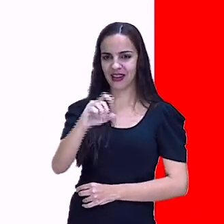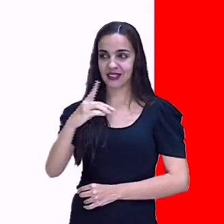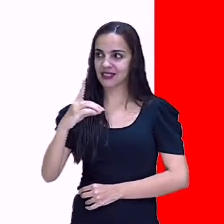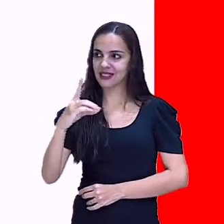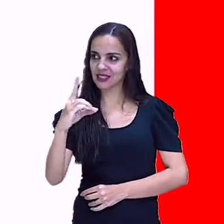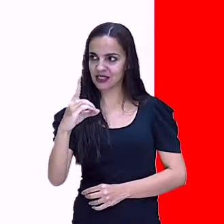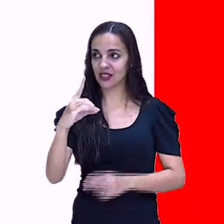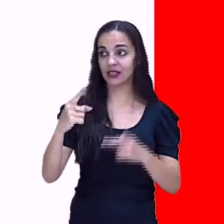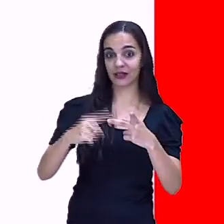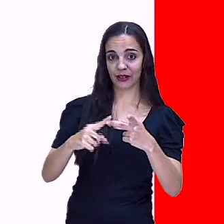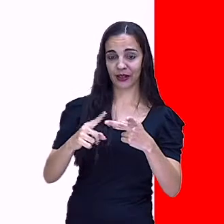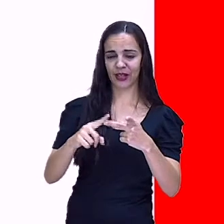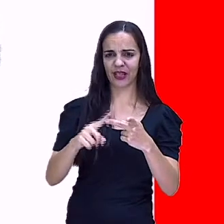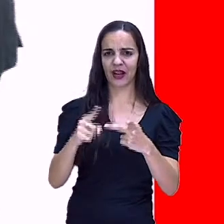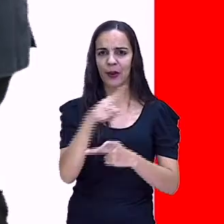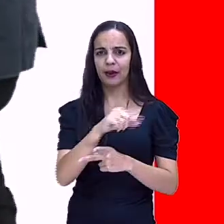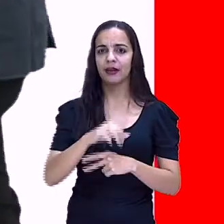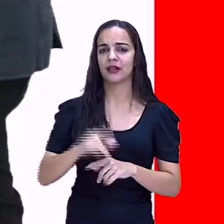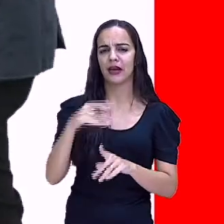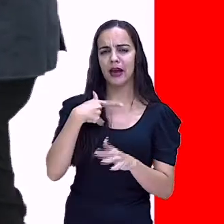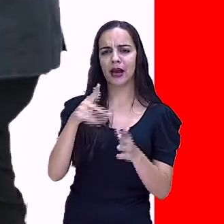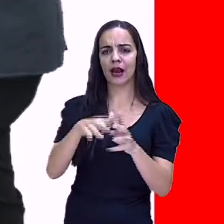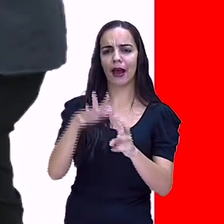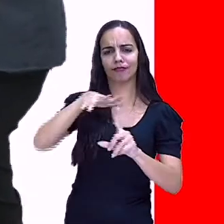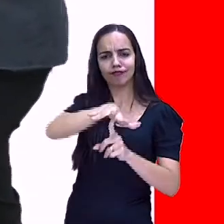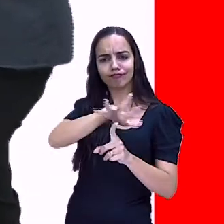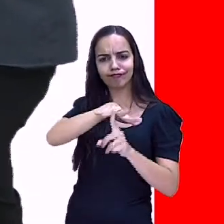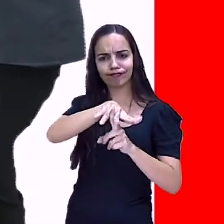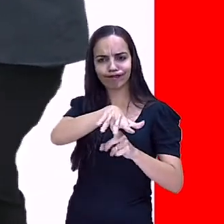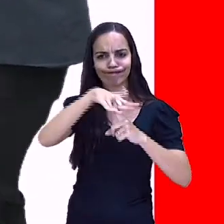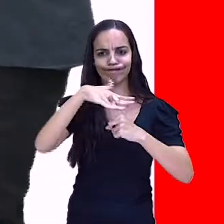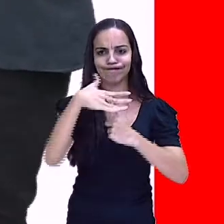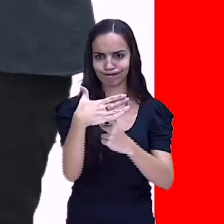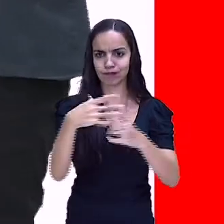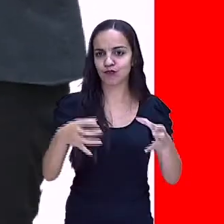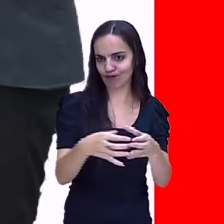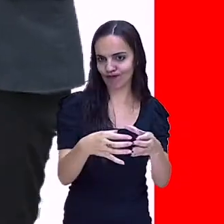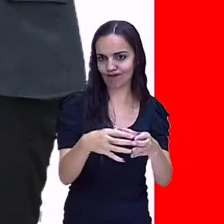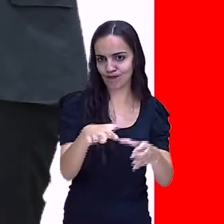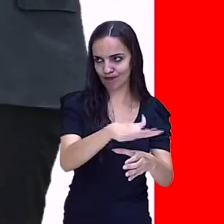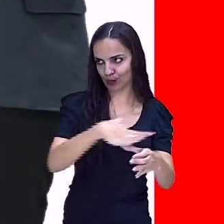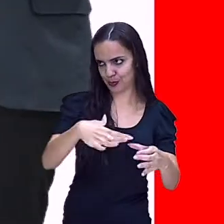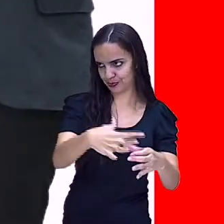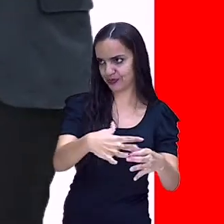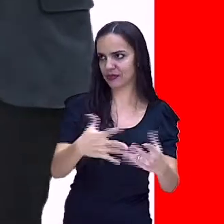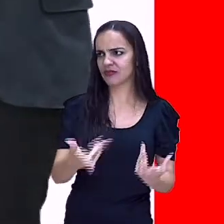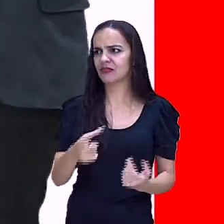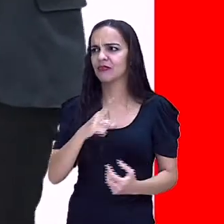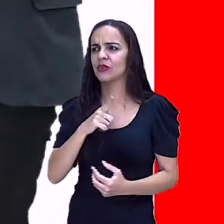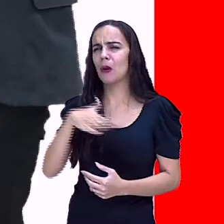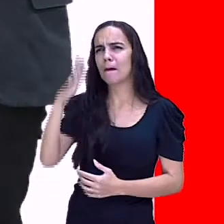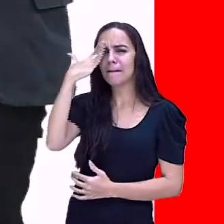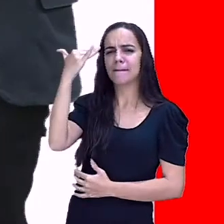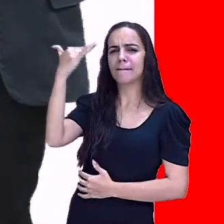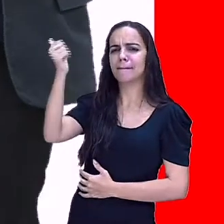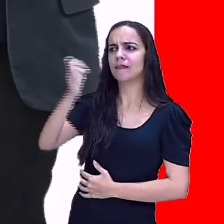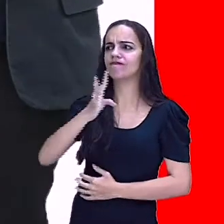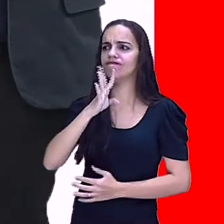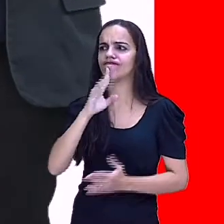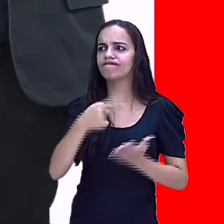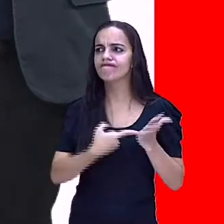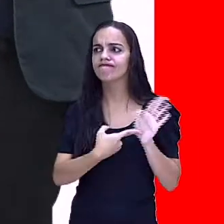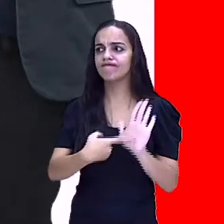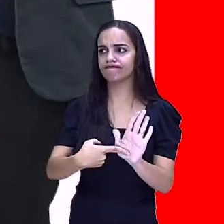Partido Social Democrático, o PSD. Um dos participantes mais famosos aqui